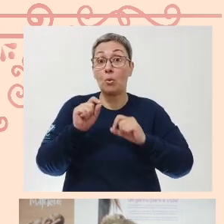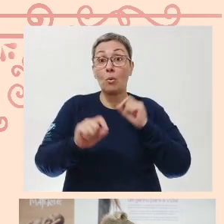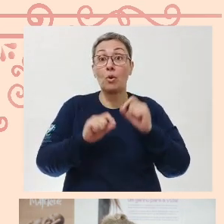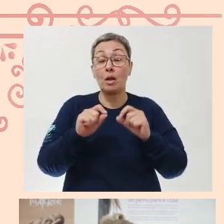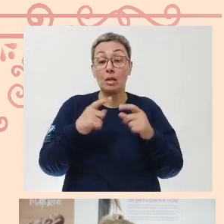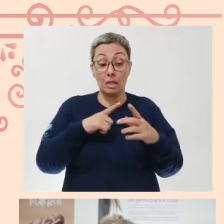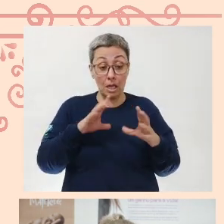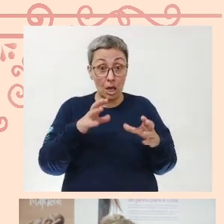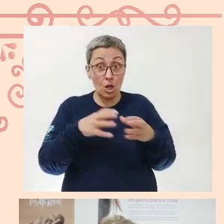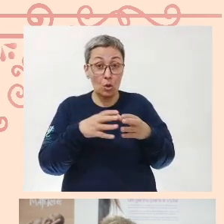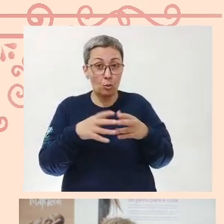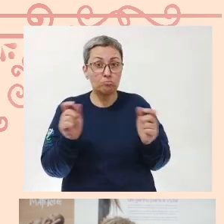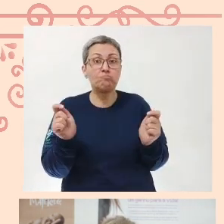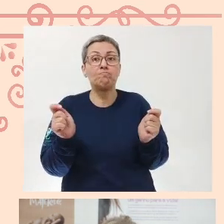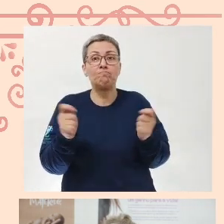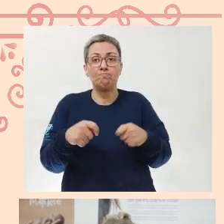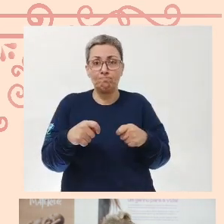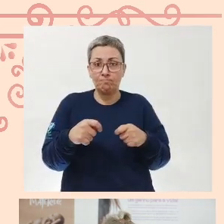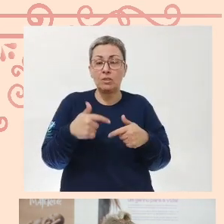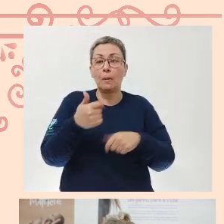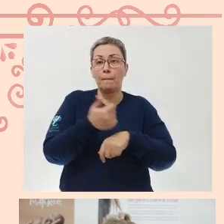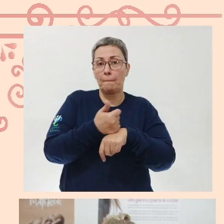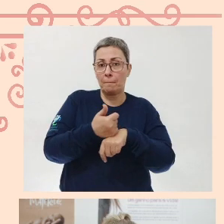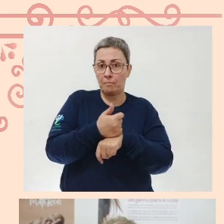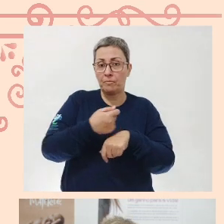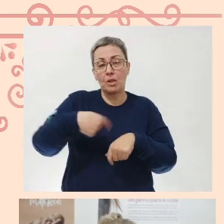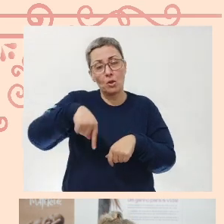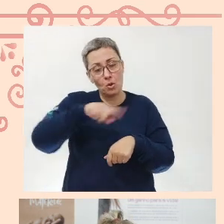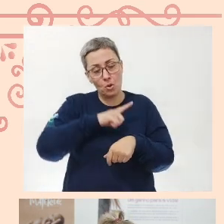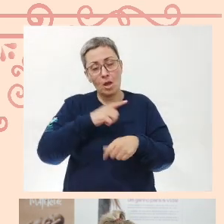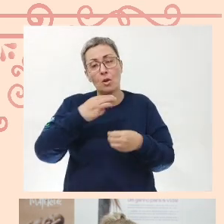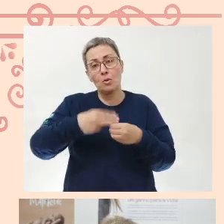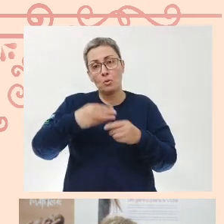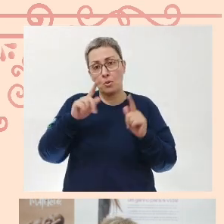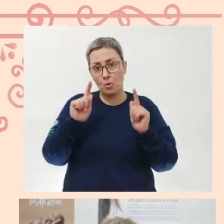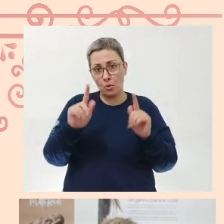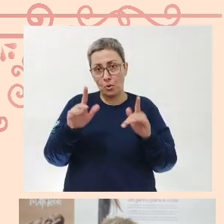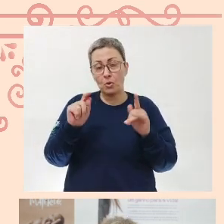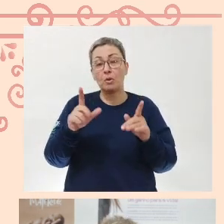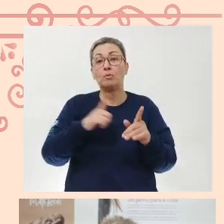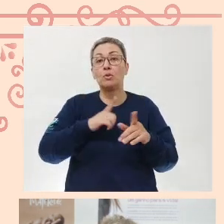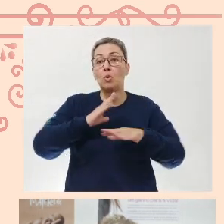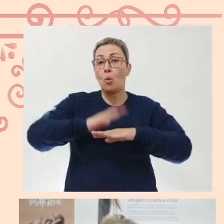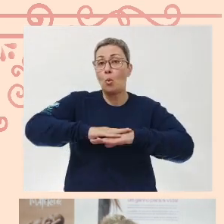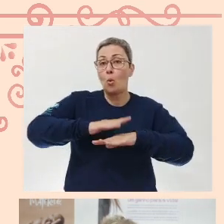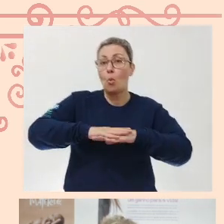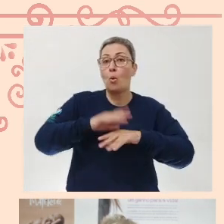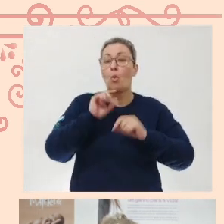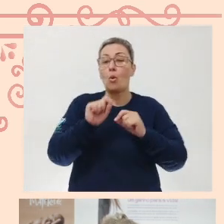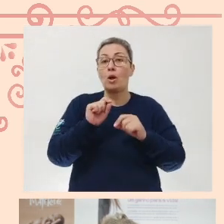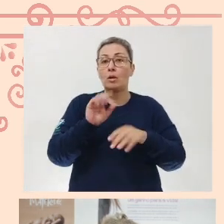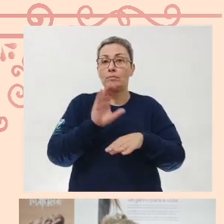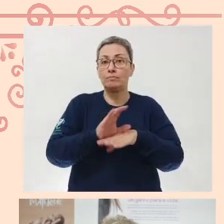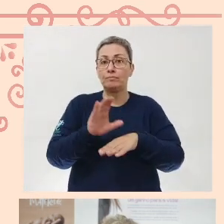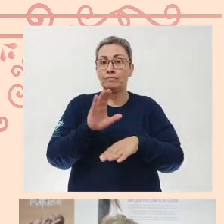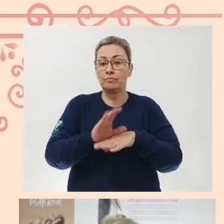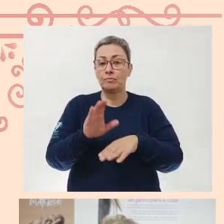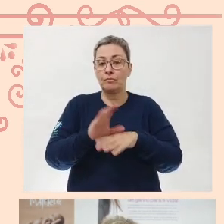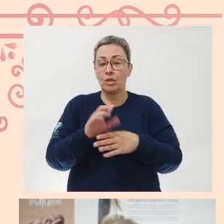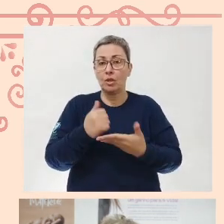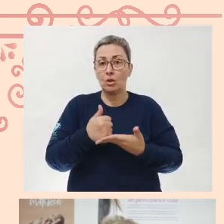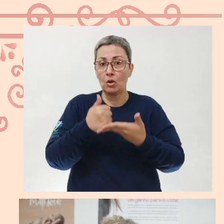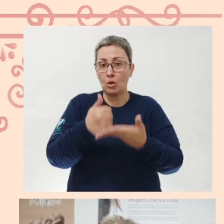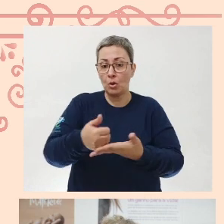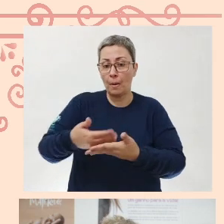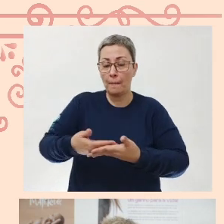nós precisamos contar com equipe capacitada e, no nosso caso, no município de Guarulhos, nós realizamos os cursos